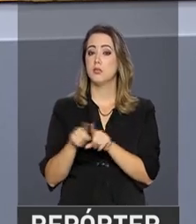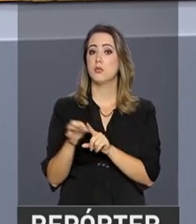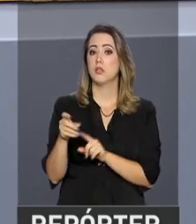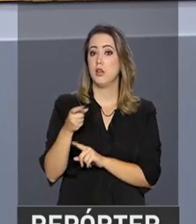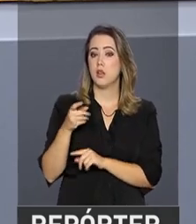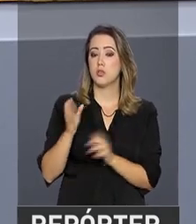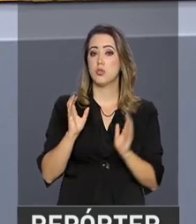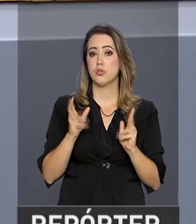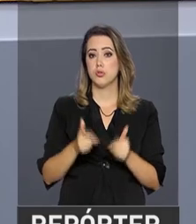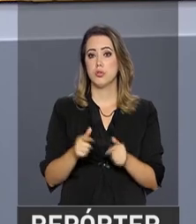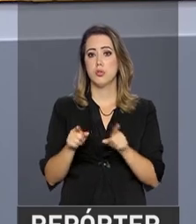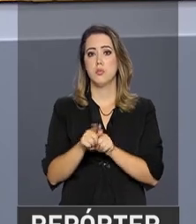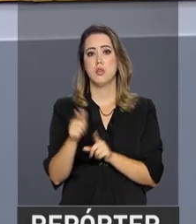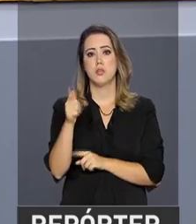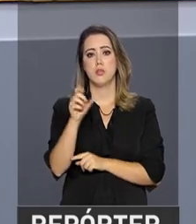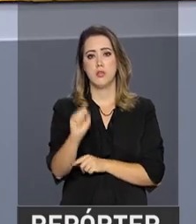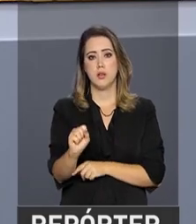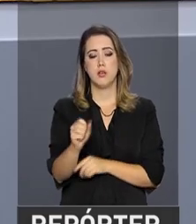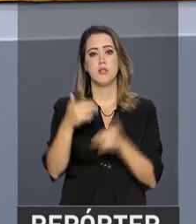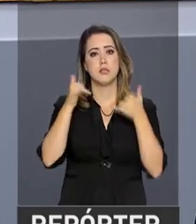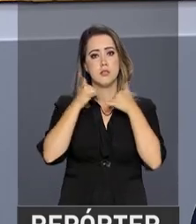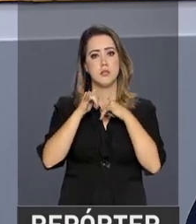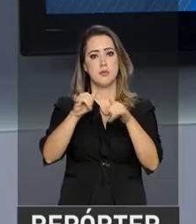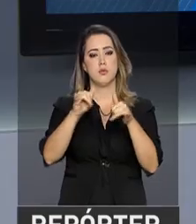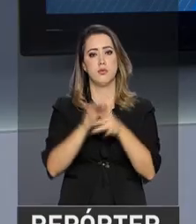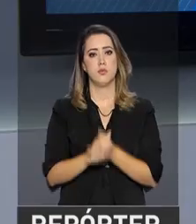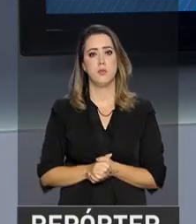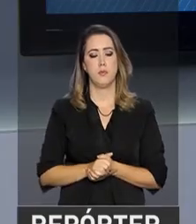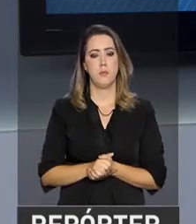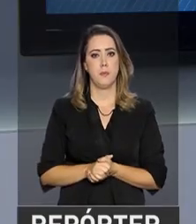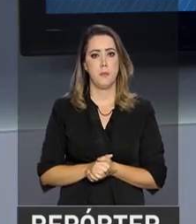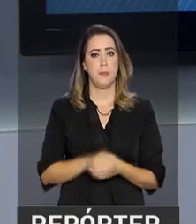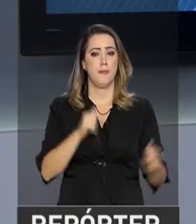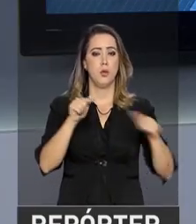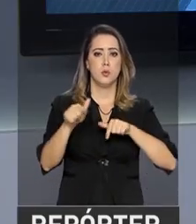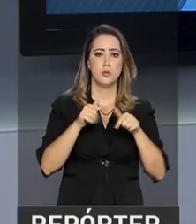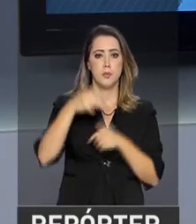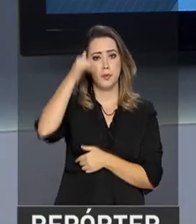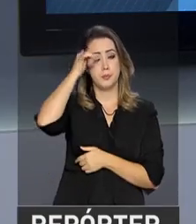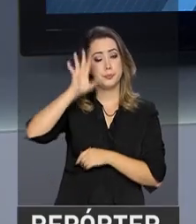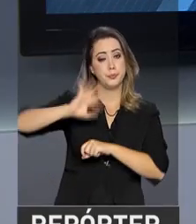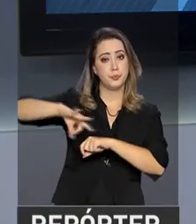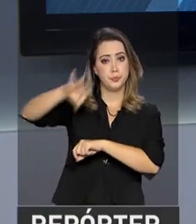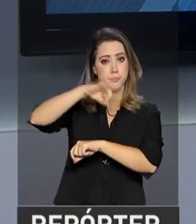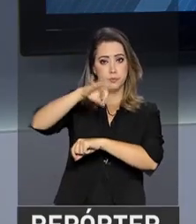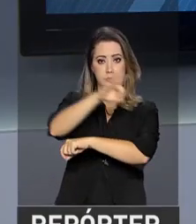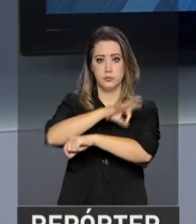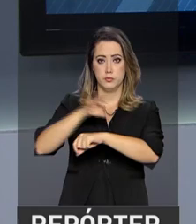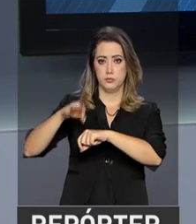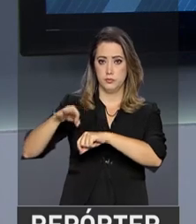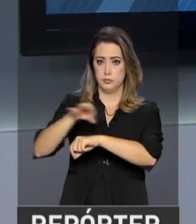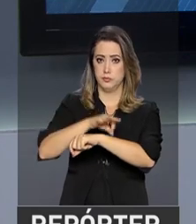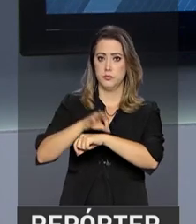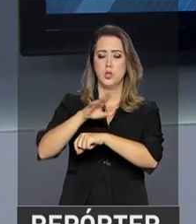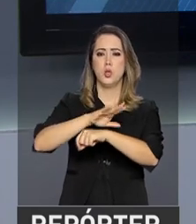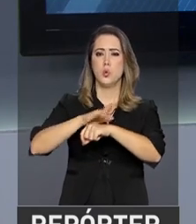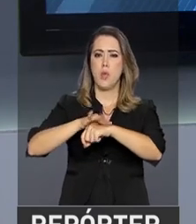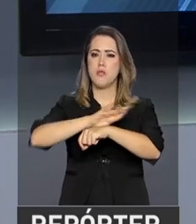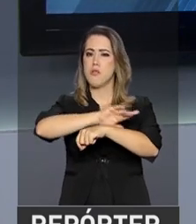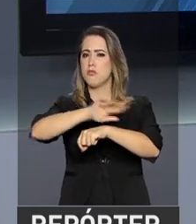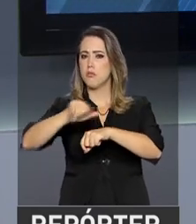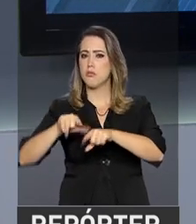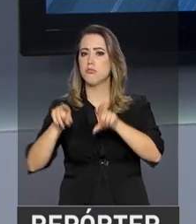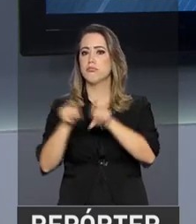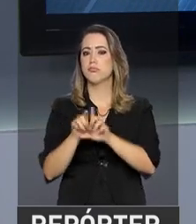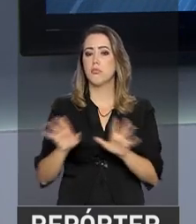esgoto gás de cozinha e energia elétrica as ações de combate ao mosquito transmissor da dengue secas chikungunya